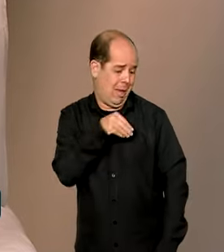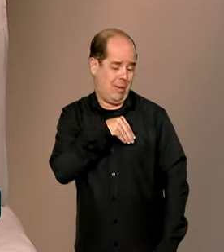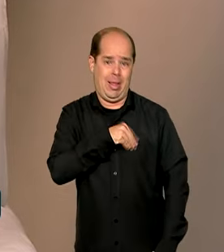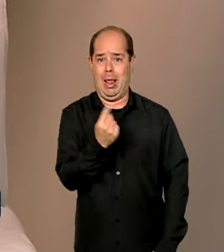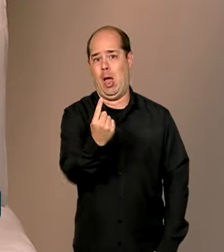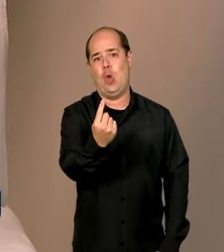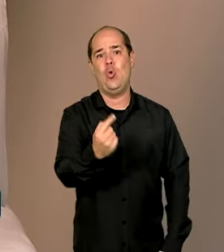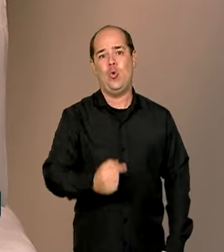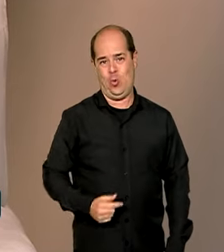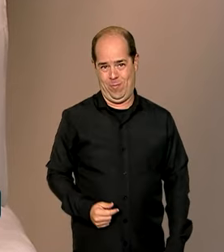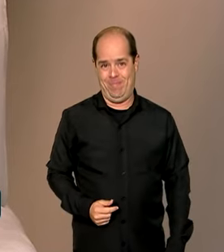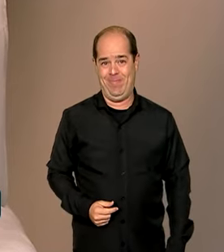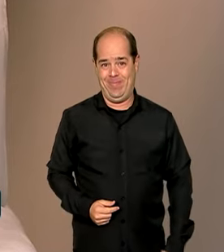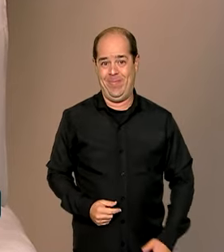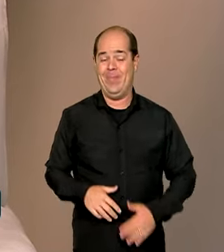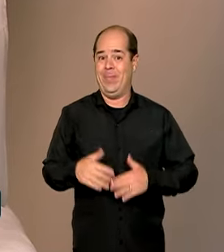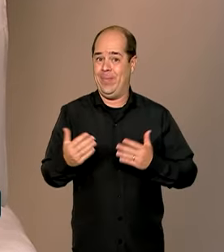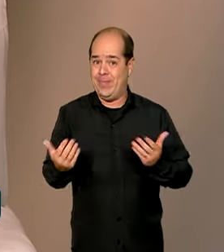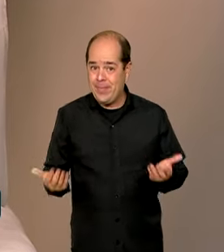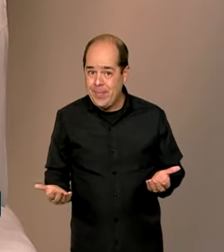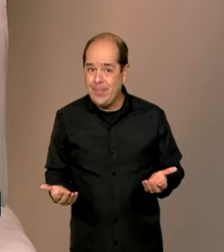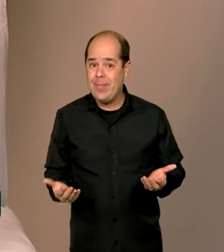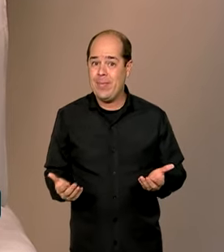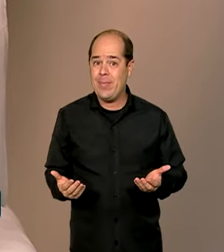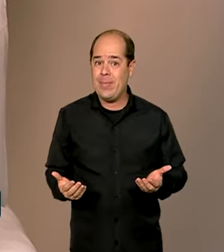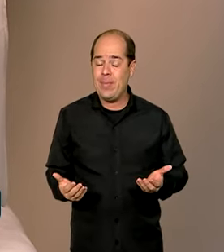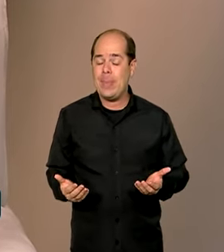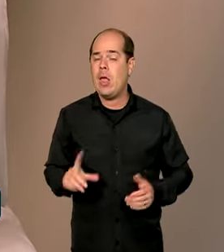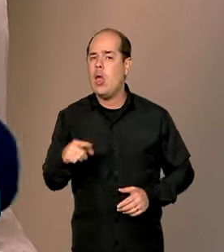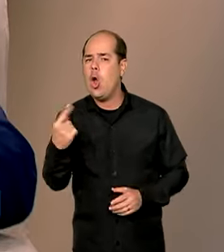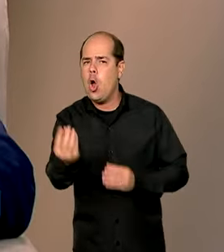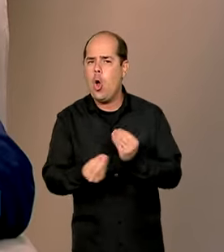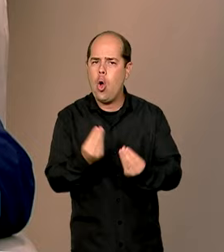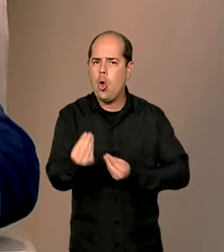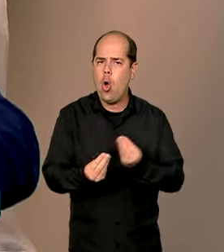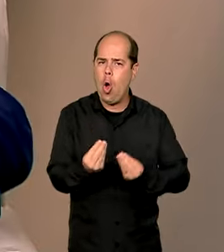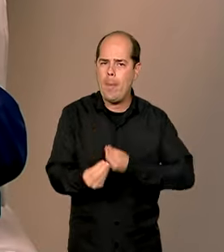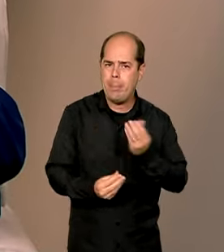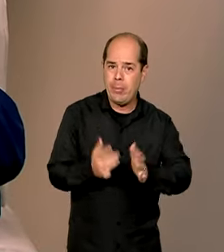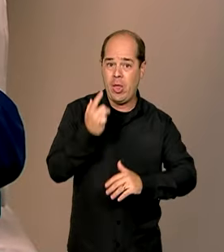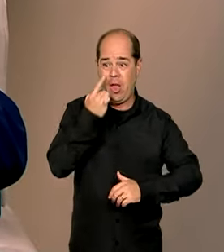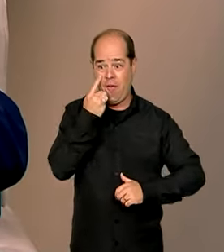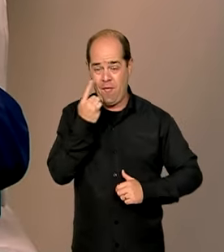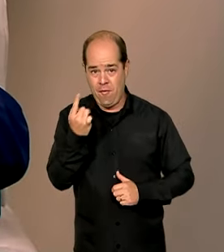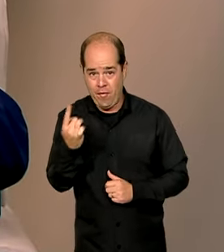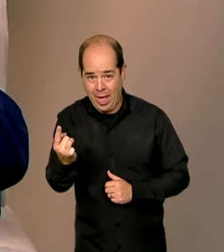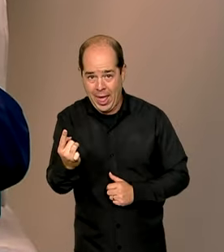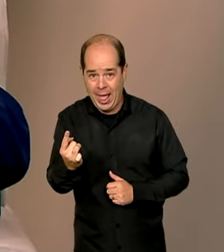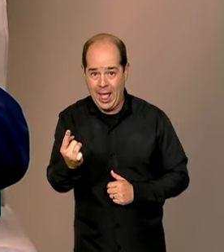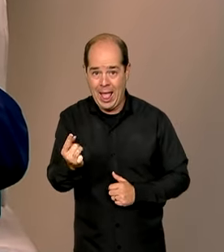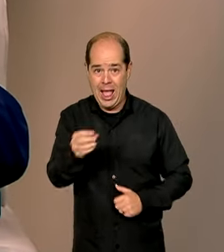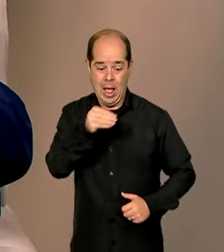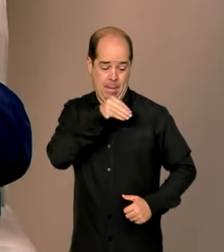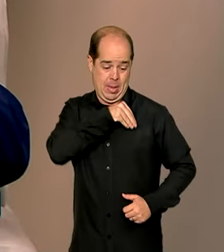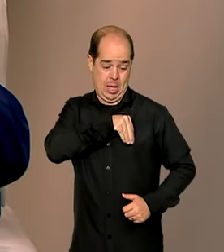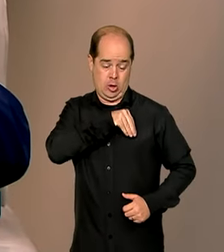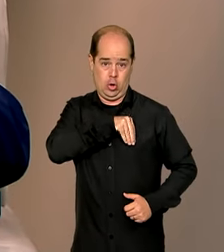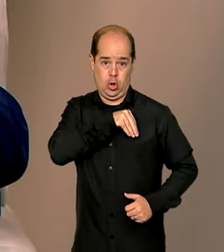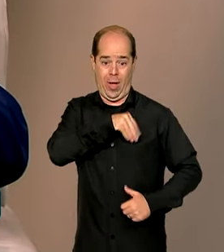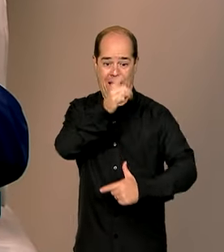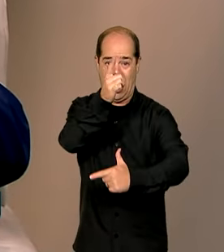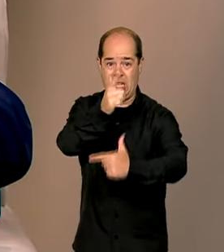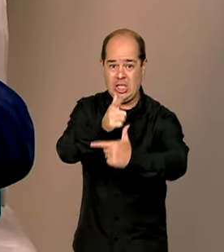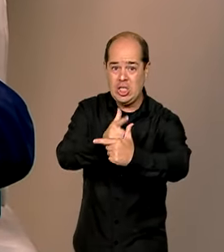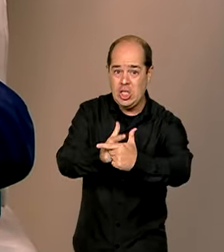leva em conta a renda de trabalho, onde a renda por pessoa da